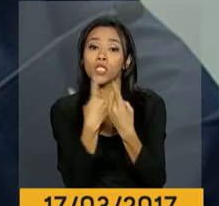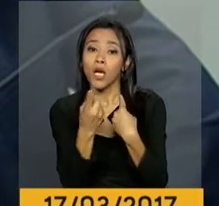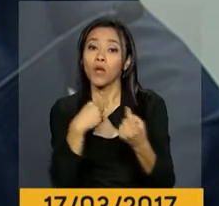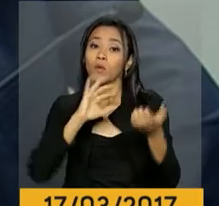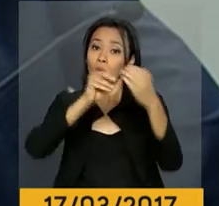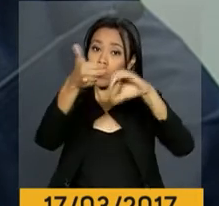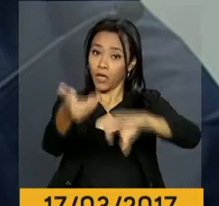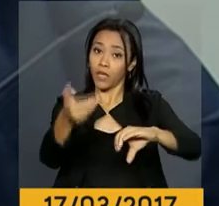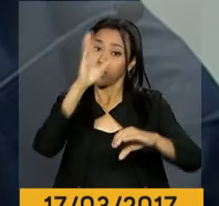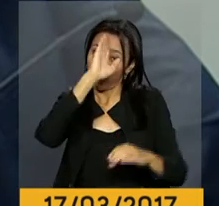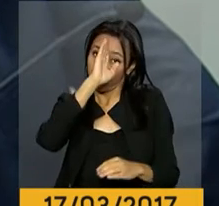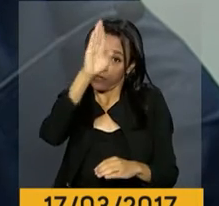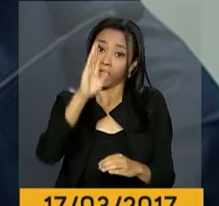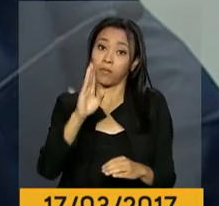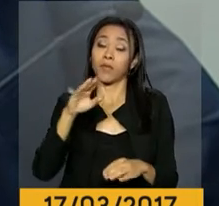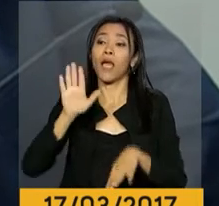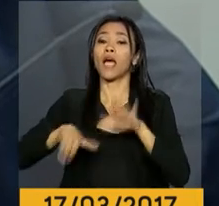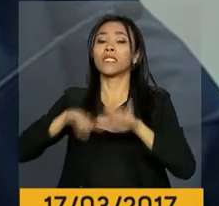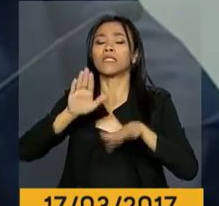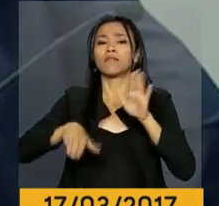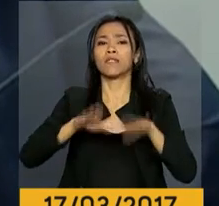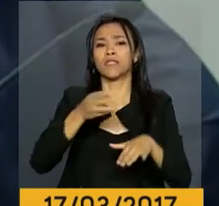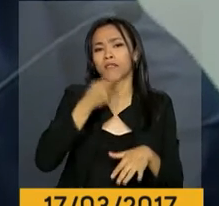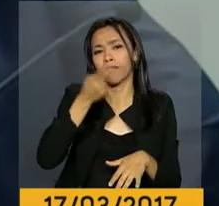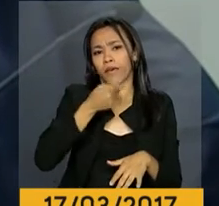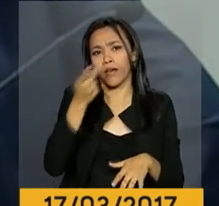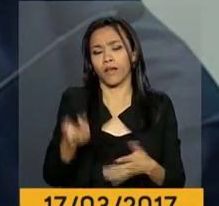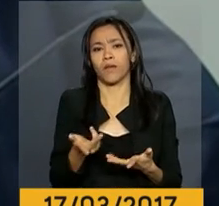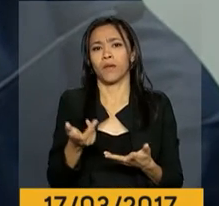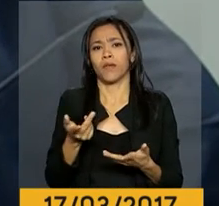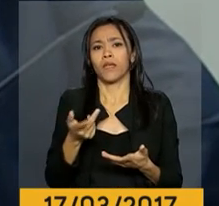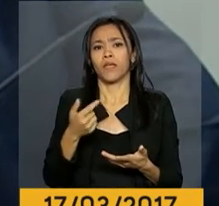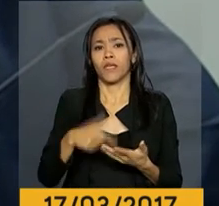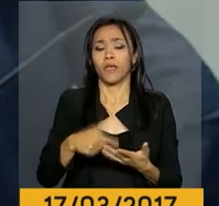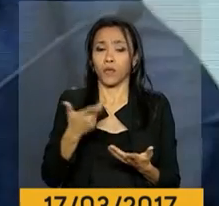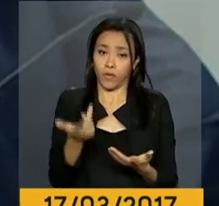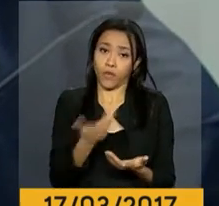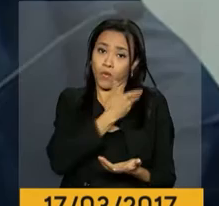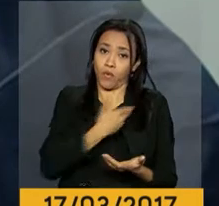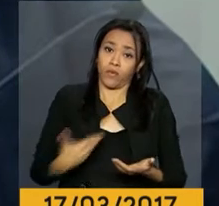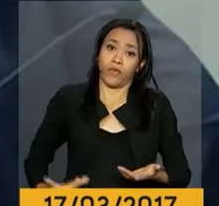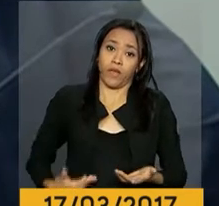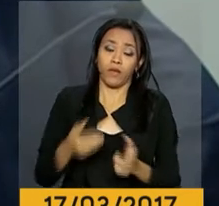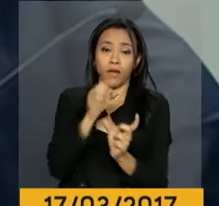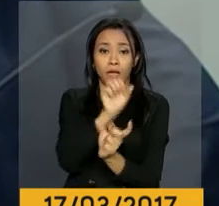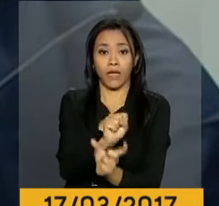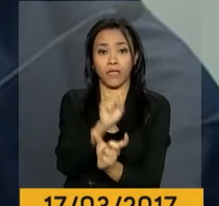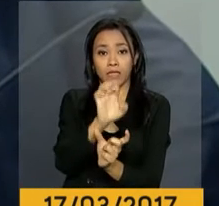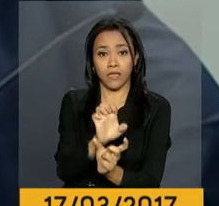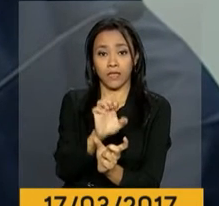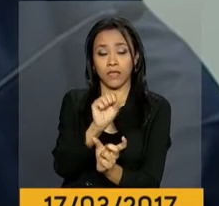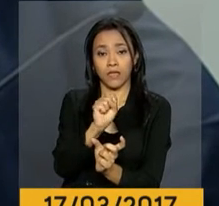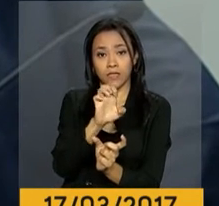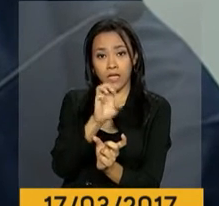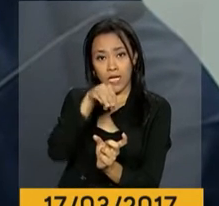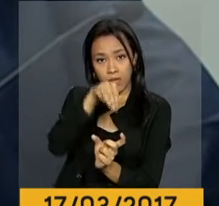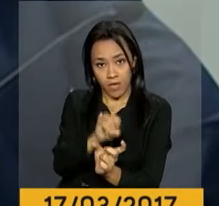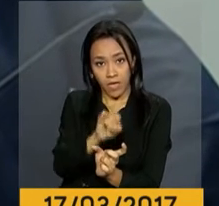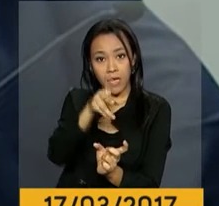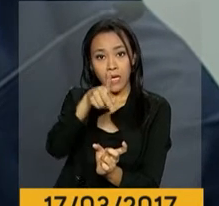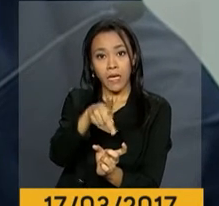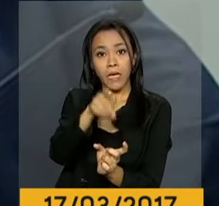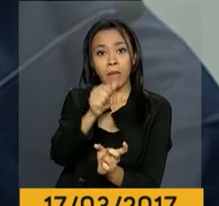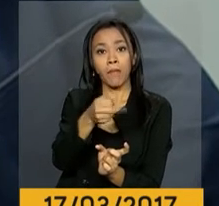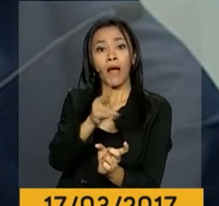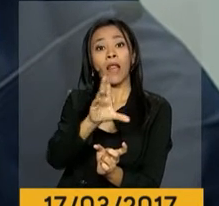aliás, dizem às vezes que existe uma espécie de governo semi-parlamentarista. Tudo bem, eu acho até útil que